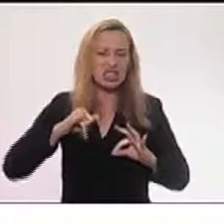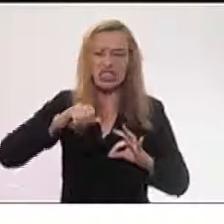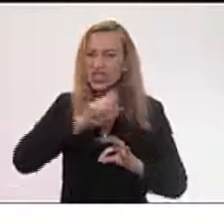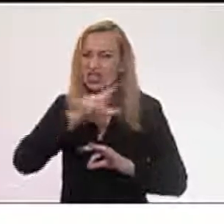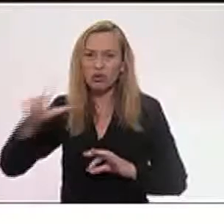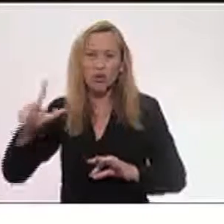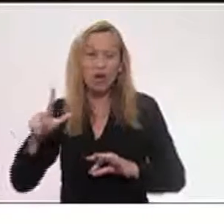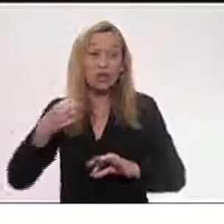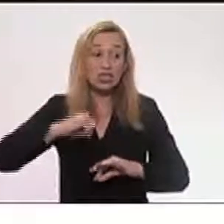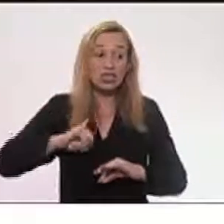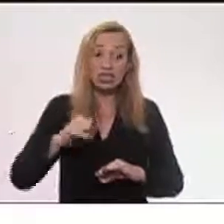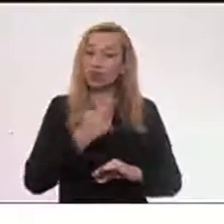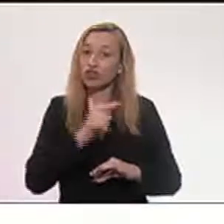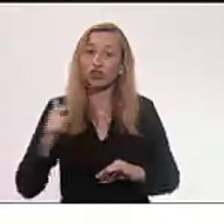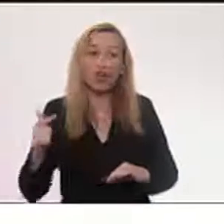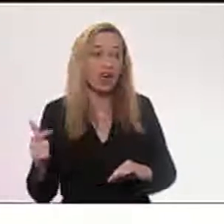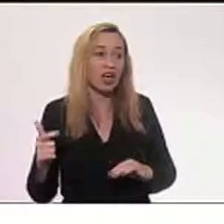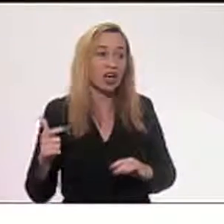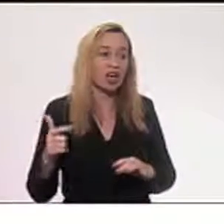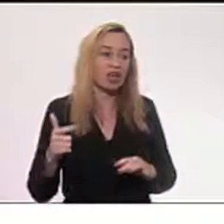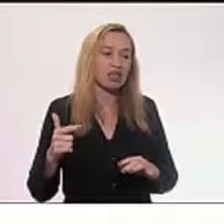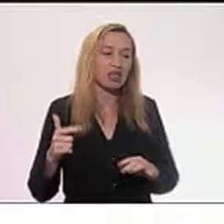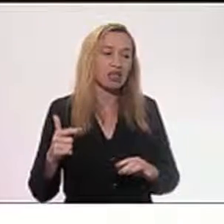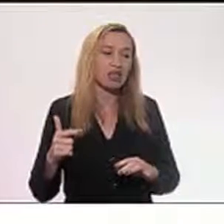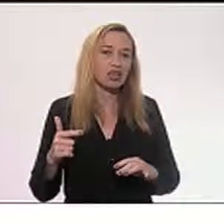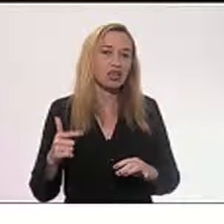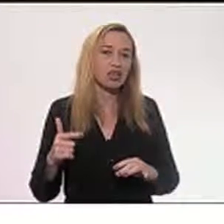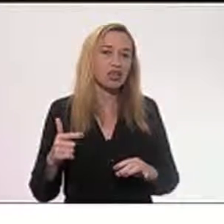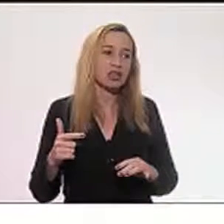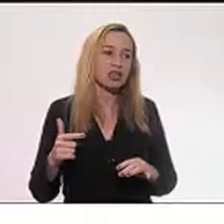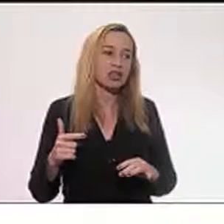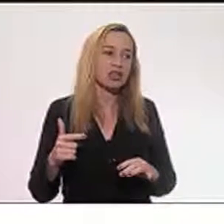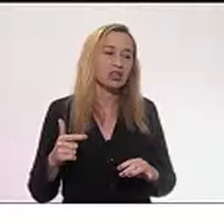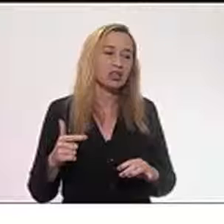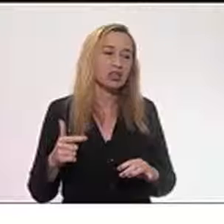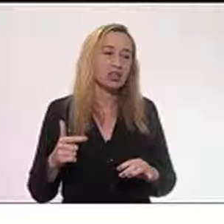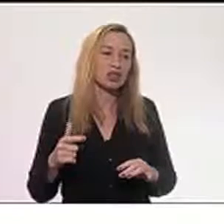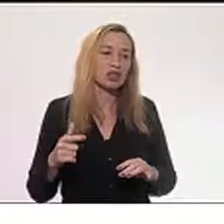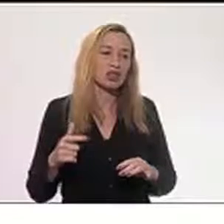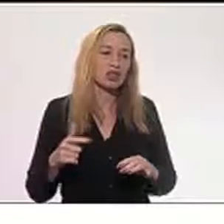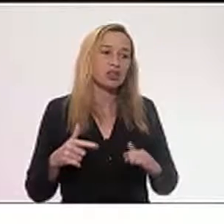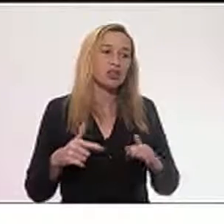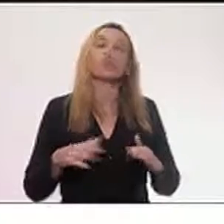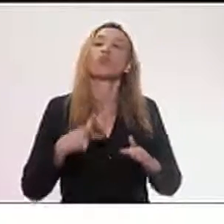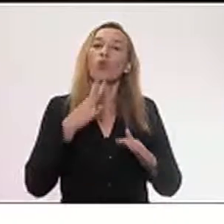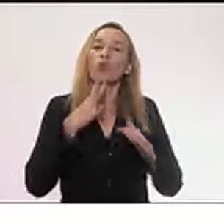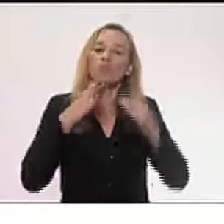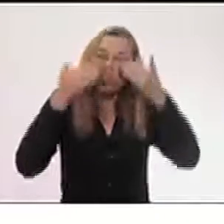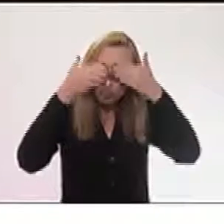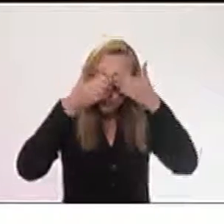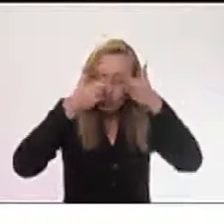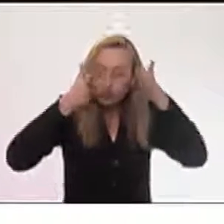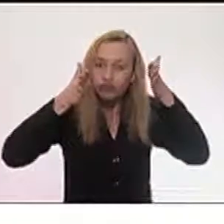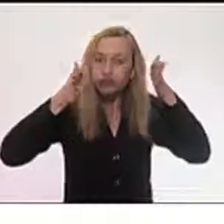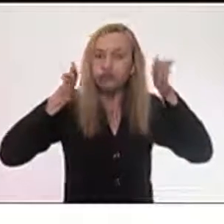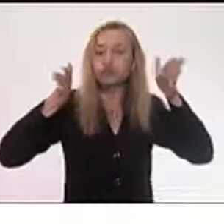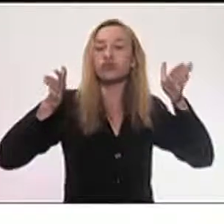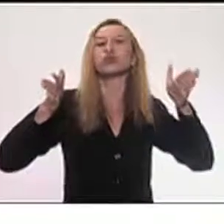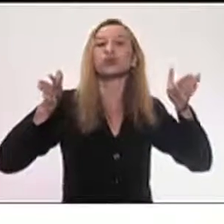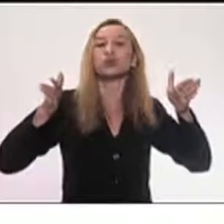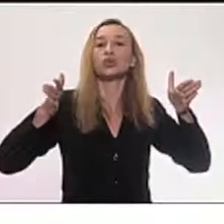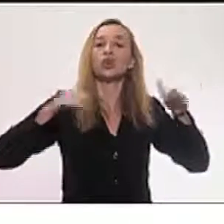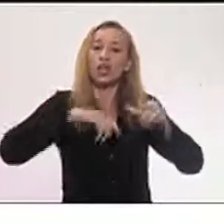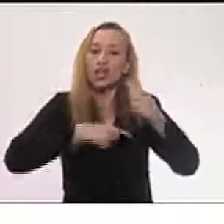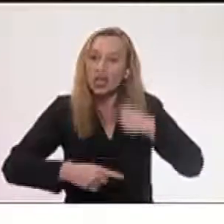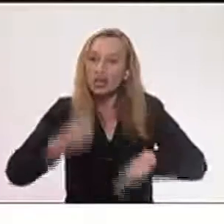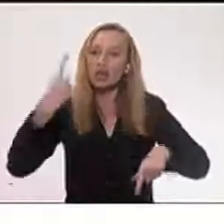se não estiver lastreado por densa produção de conhecimento, por densa produção de